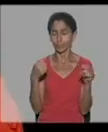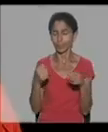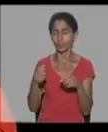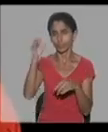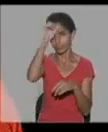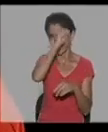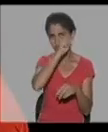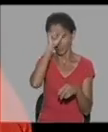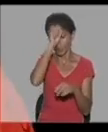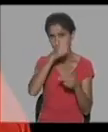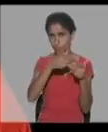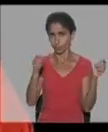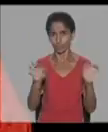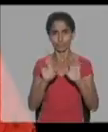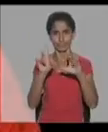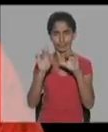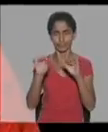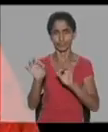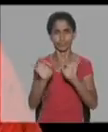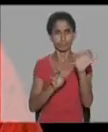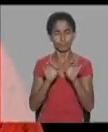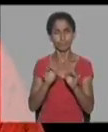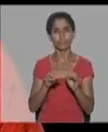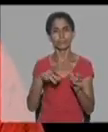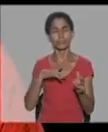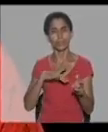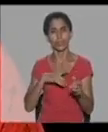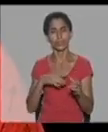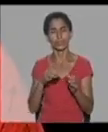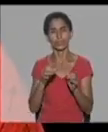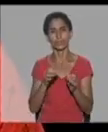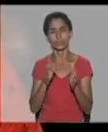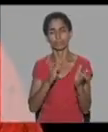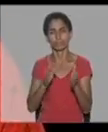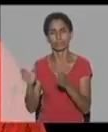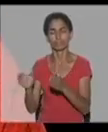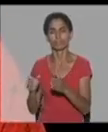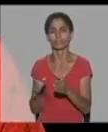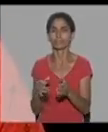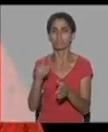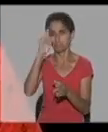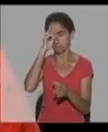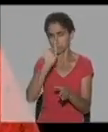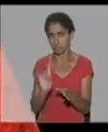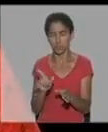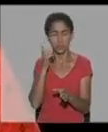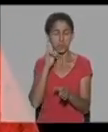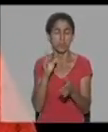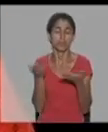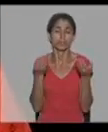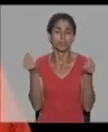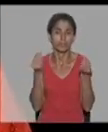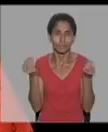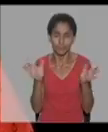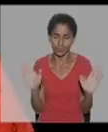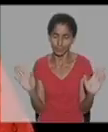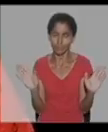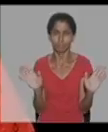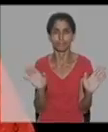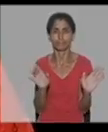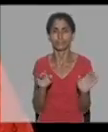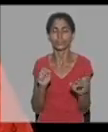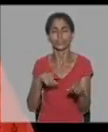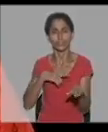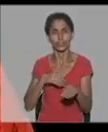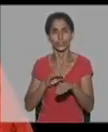que reaprender uma série de coisas. A gente organizava uns projetos nossos que a gente não sei nem como é que a gente conseguia ter estrutura para fazer aquilo,